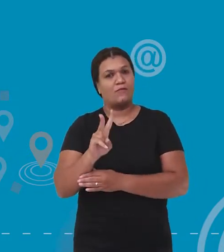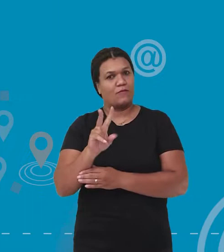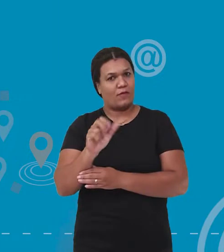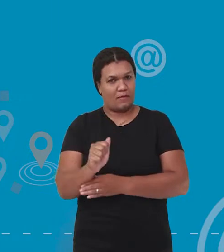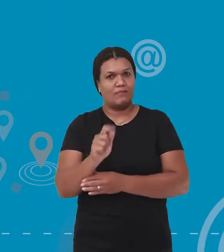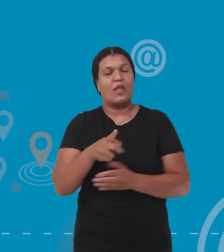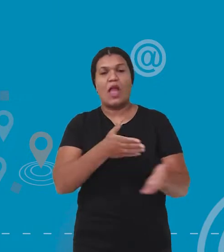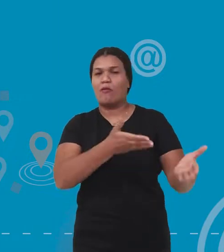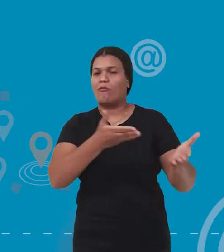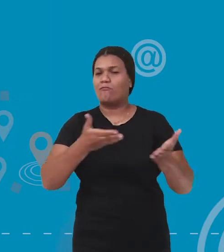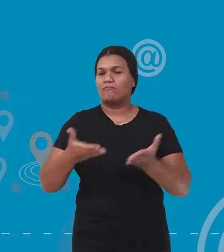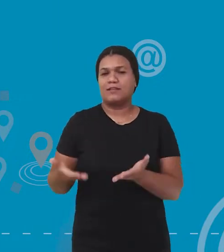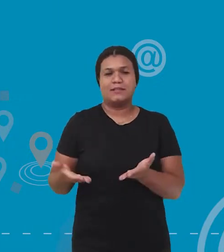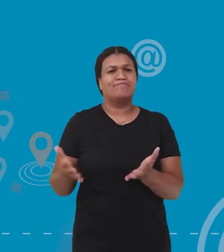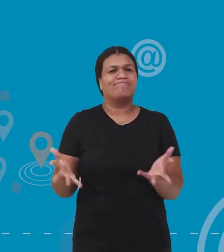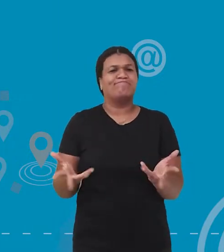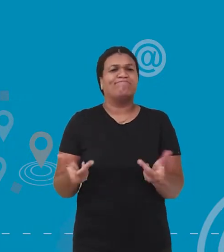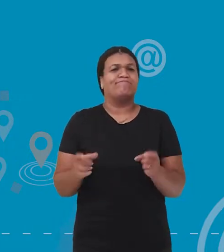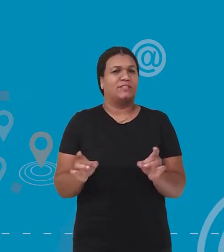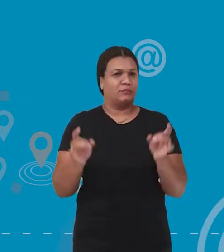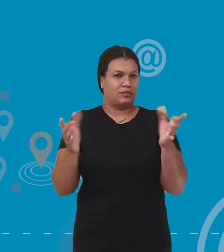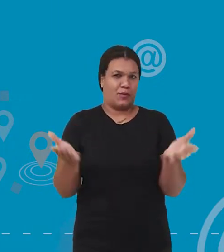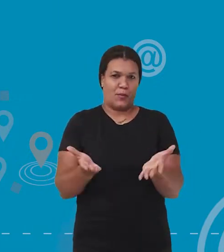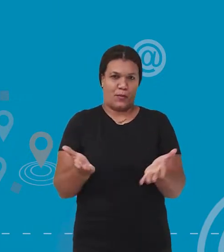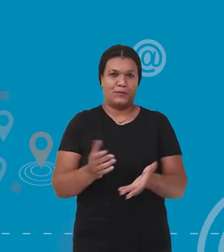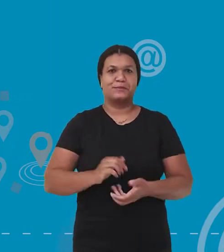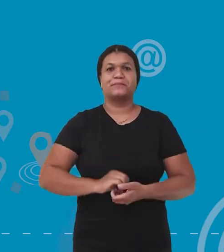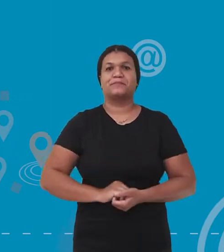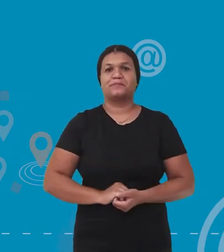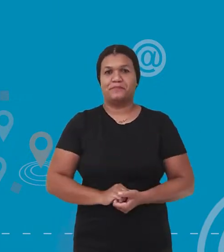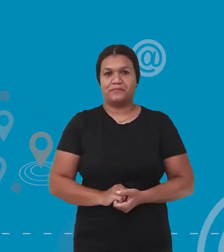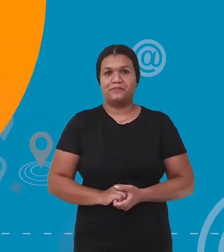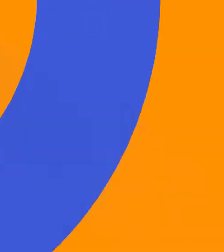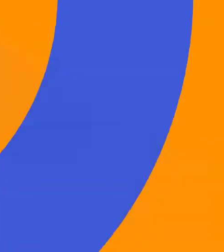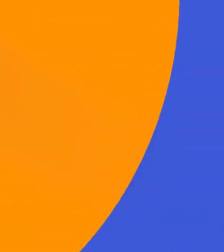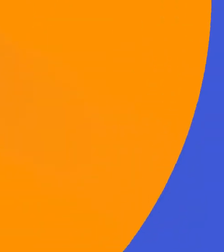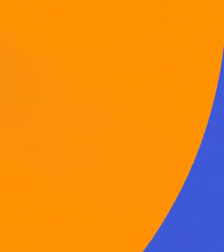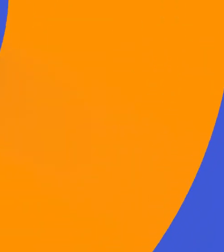o nosso convidado mais que especial de hoje.